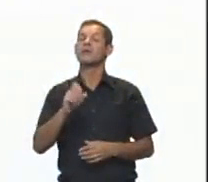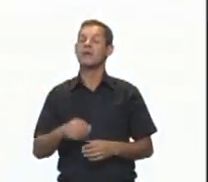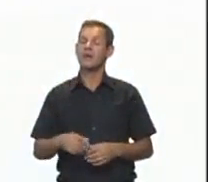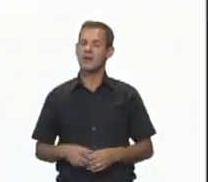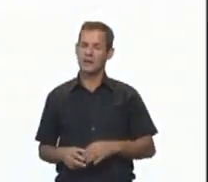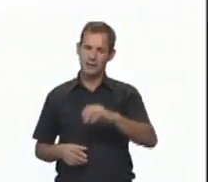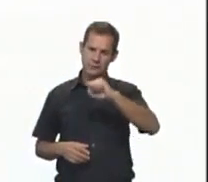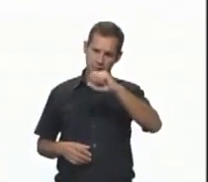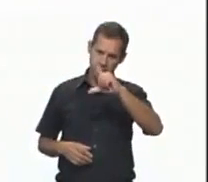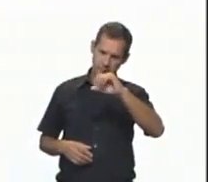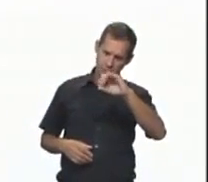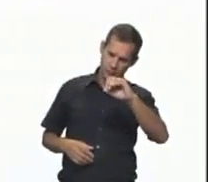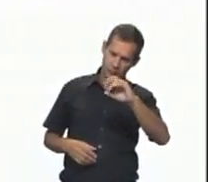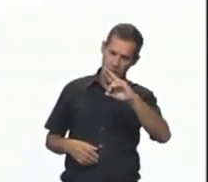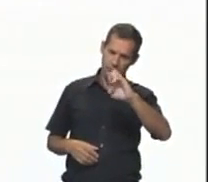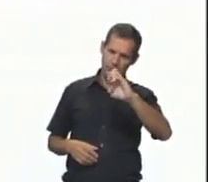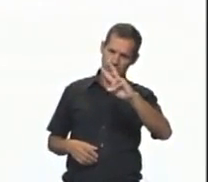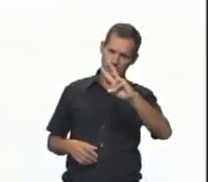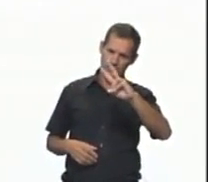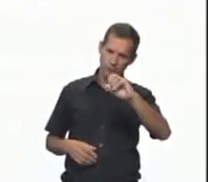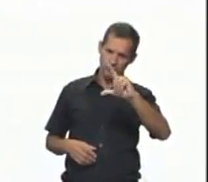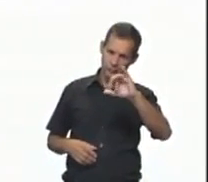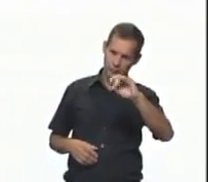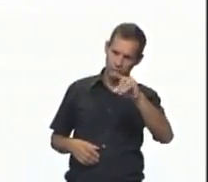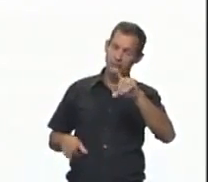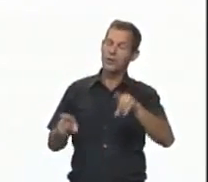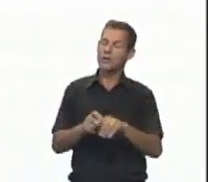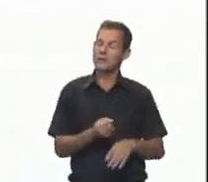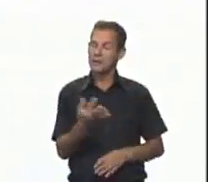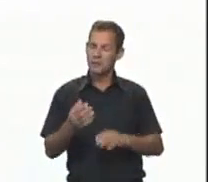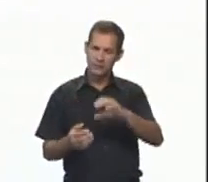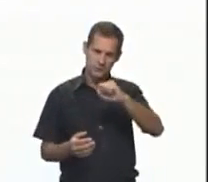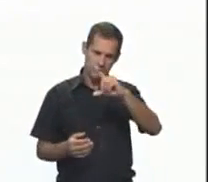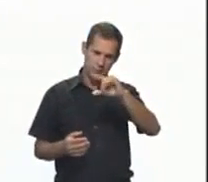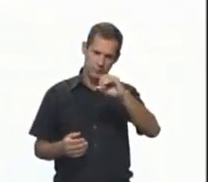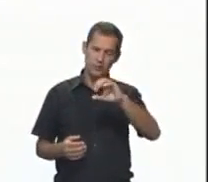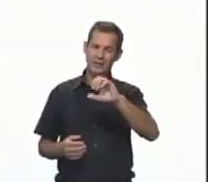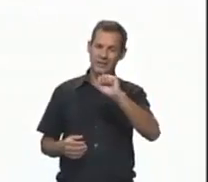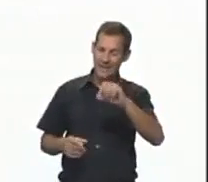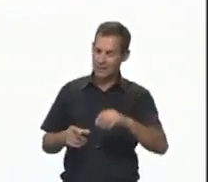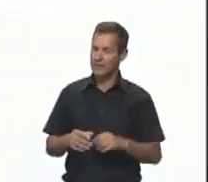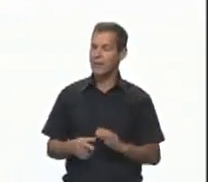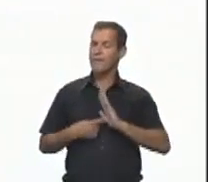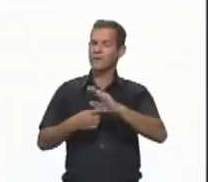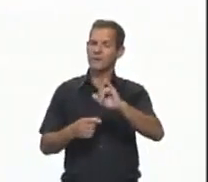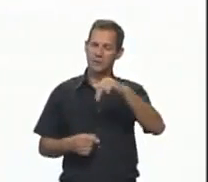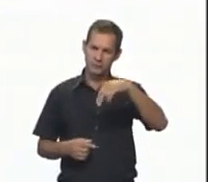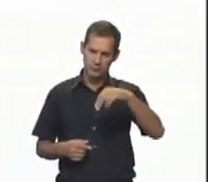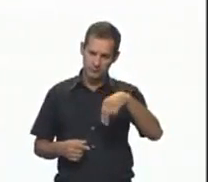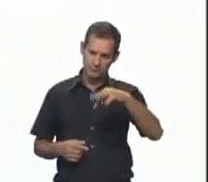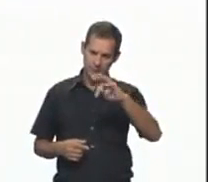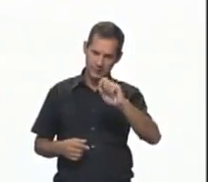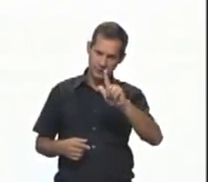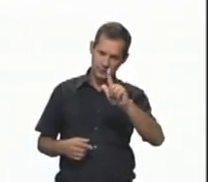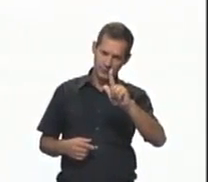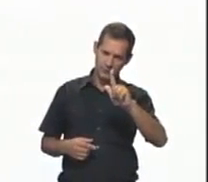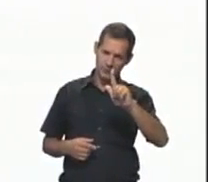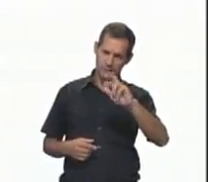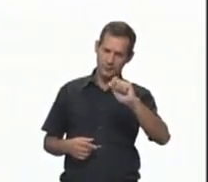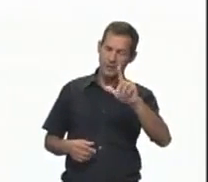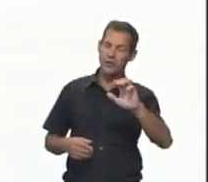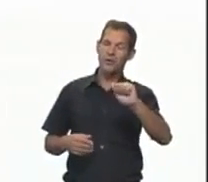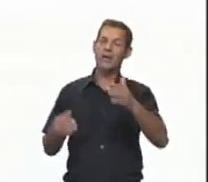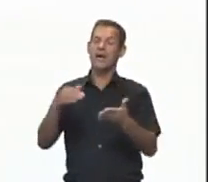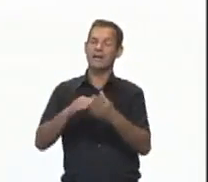esses sólidos de revolução, né, ou rotação. O volume de um sólido S, ele vai ser dado pela integral de A a B, de A de